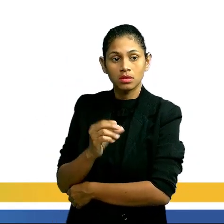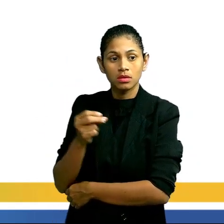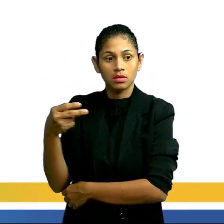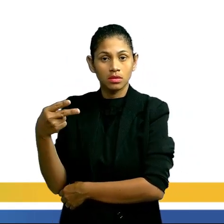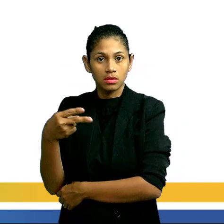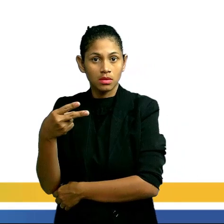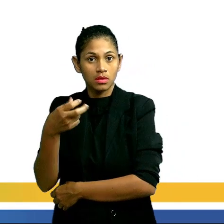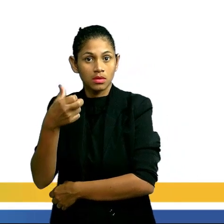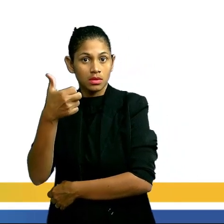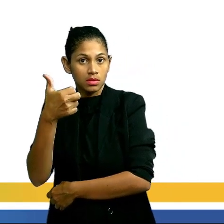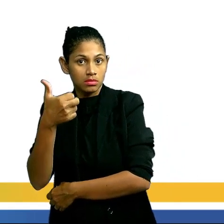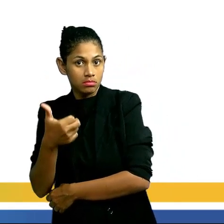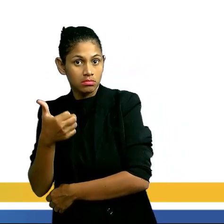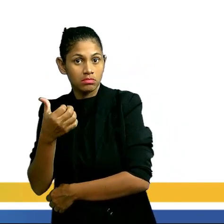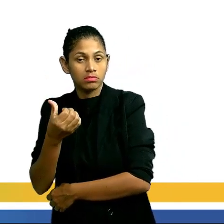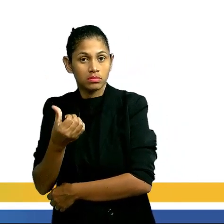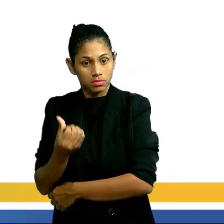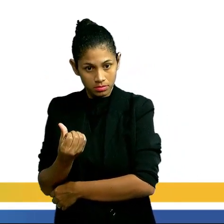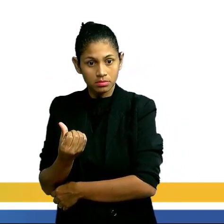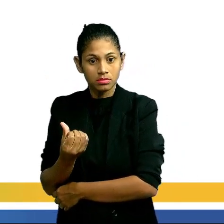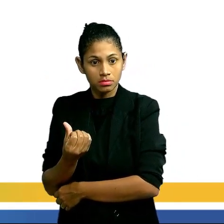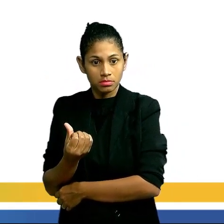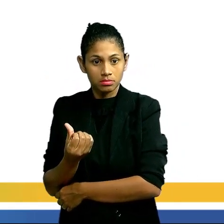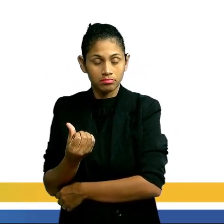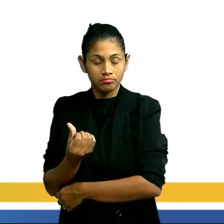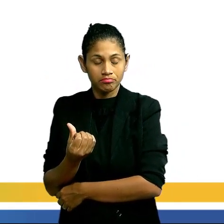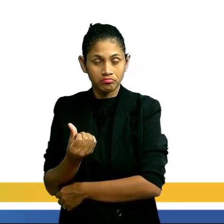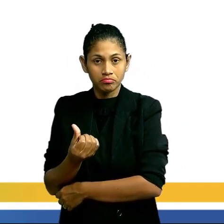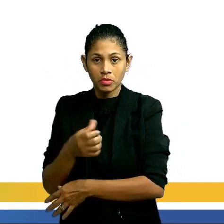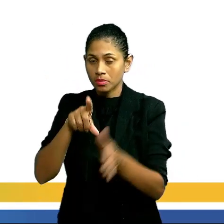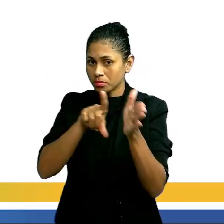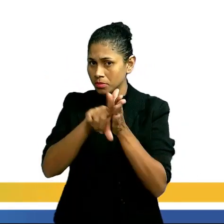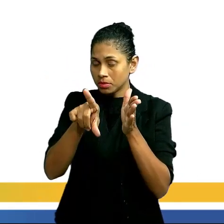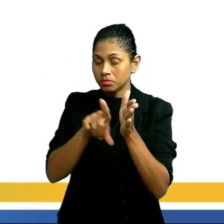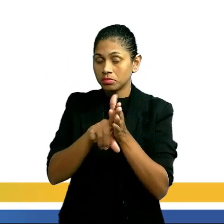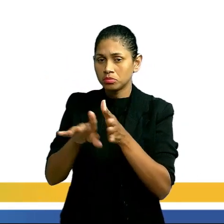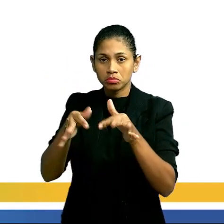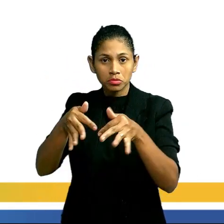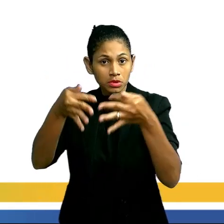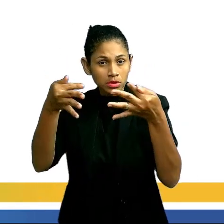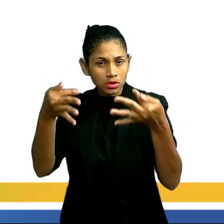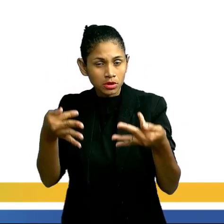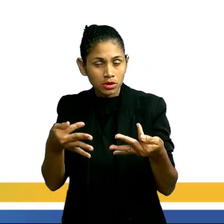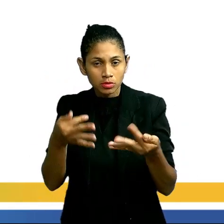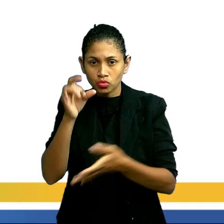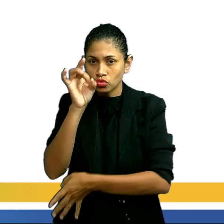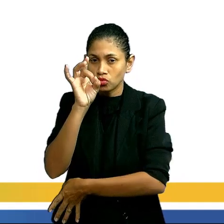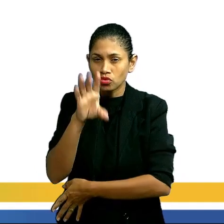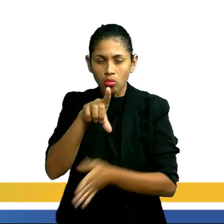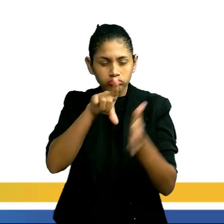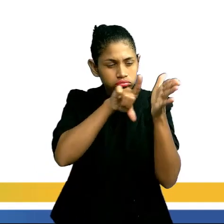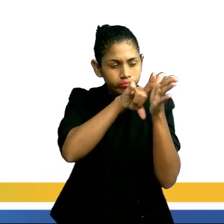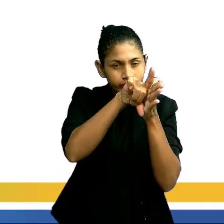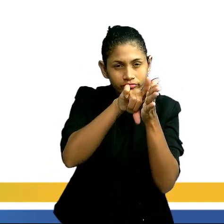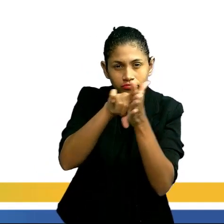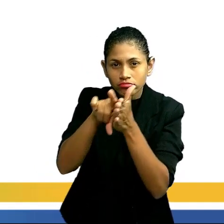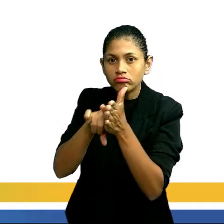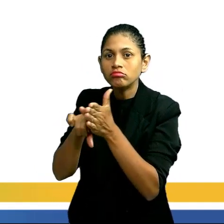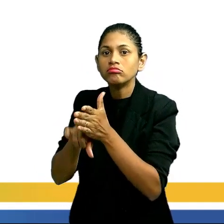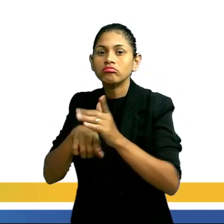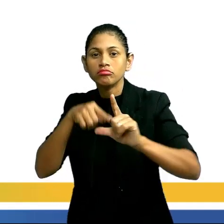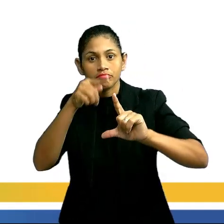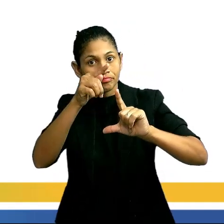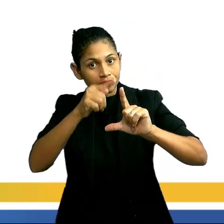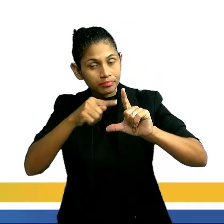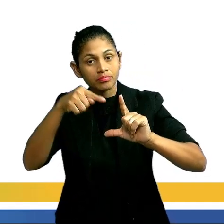que também vai ser igual a 16. Uma questão simples que estava em um dos Enems e tem gente que